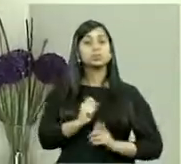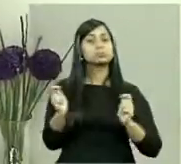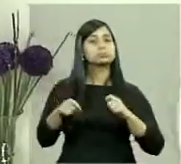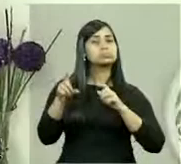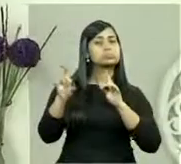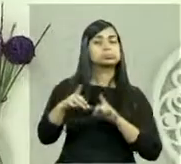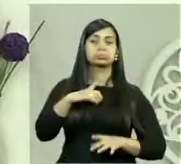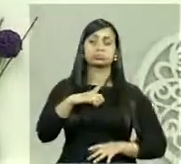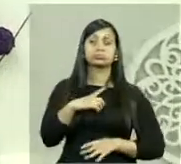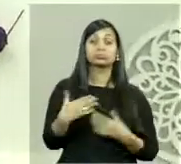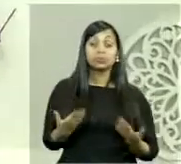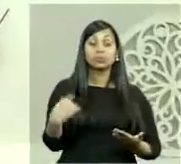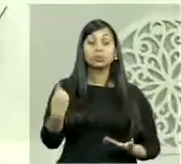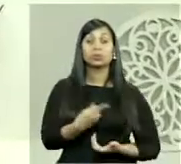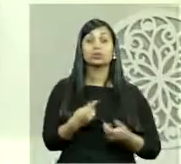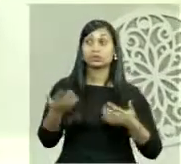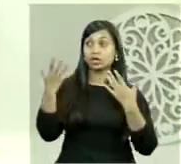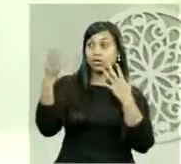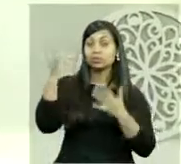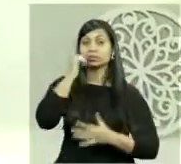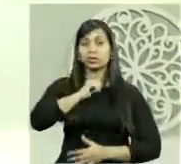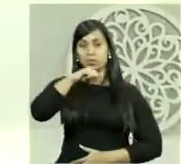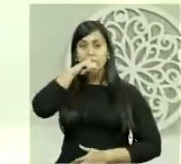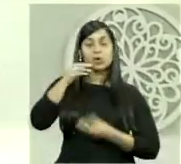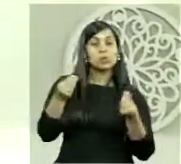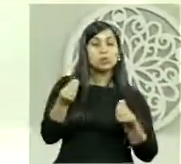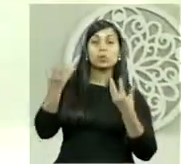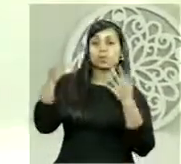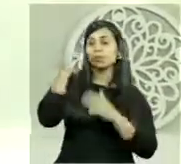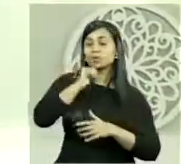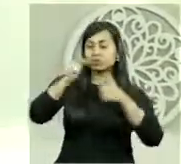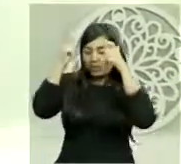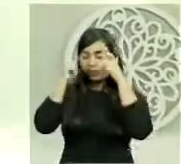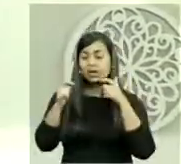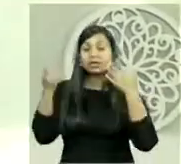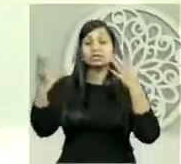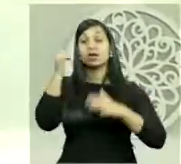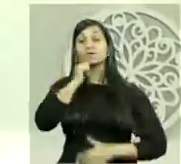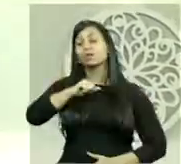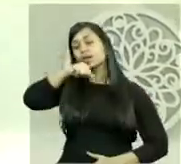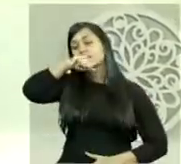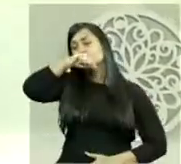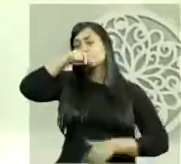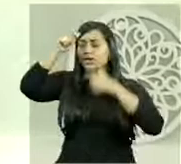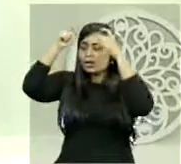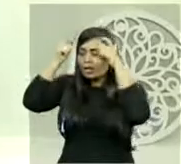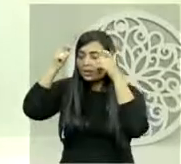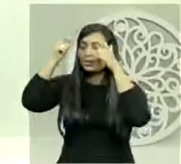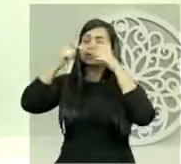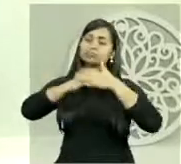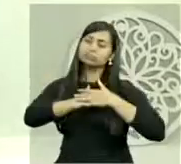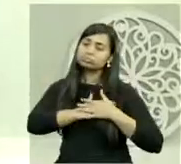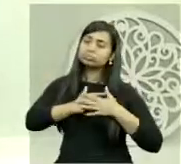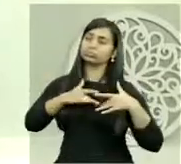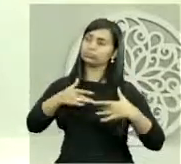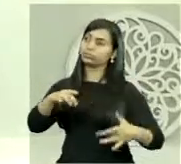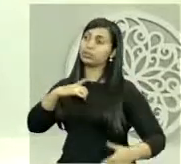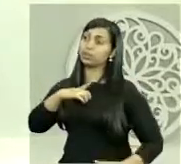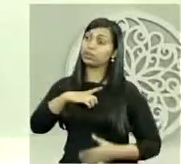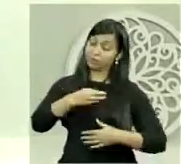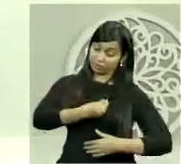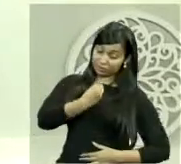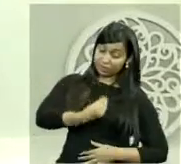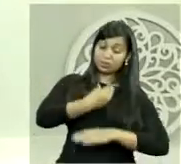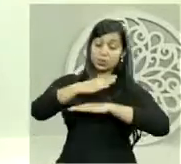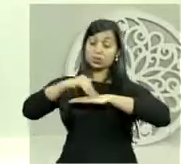merece. Vamos agora te saudar, ó mãe, com uma salve, rainha. Salve, rainha, mãe de misericórdia,